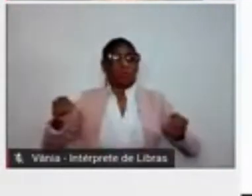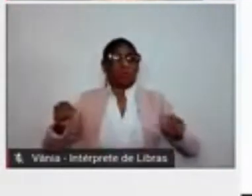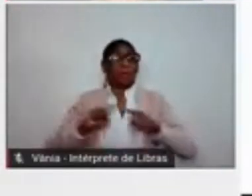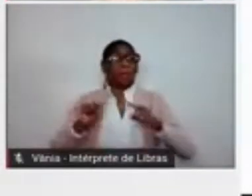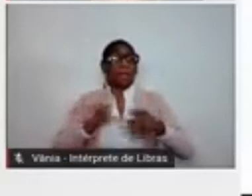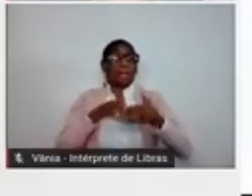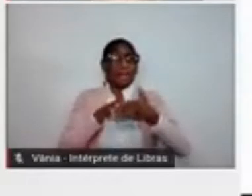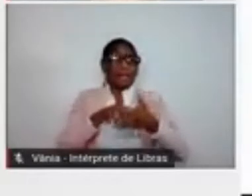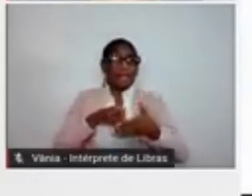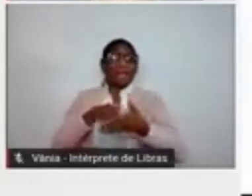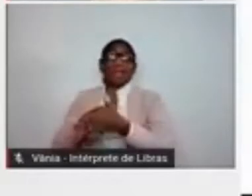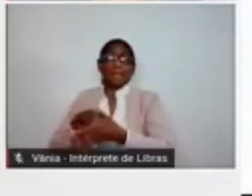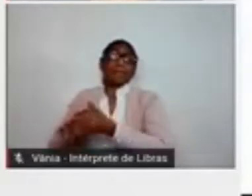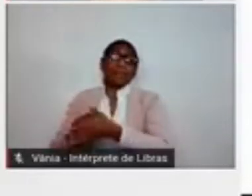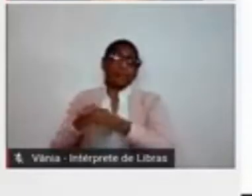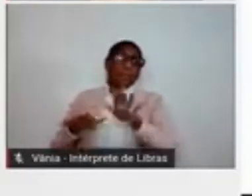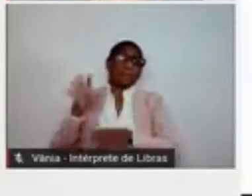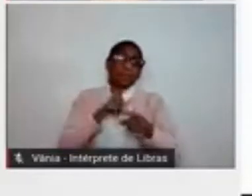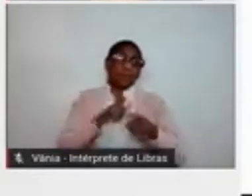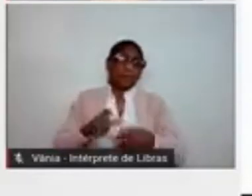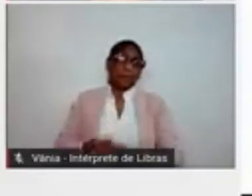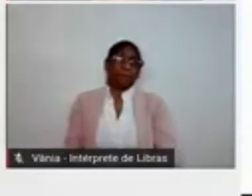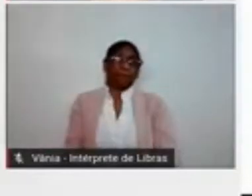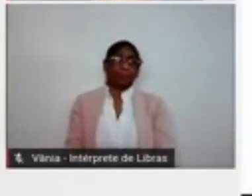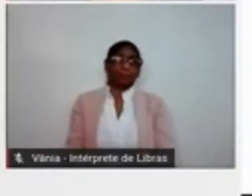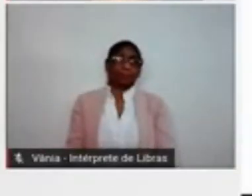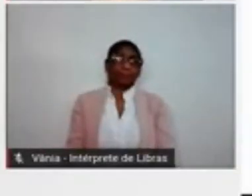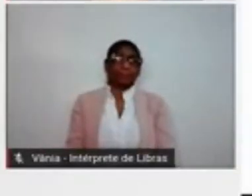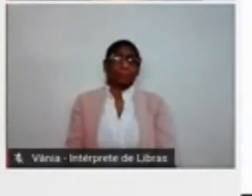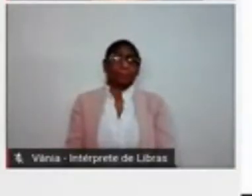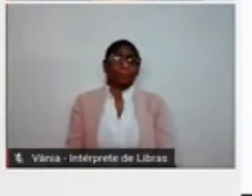essa capacidade de expansão. Ou seja, se houver alguma nova